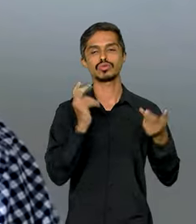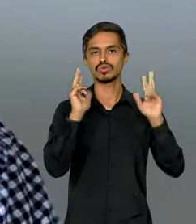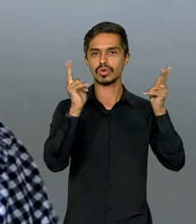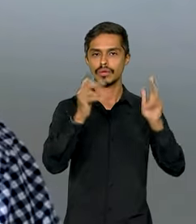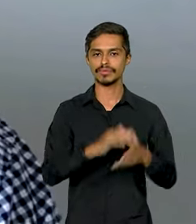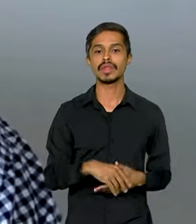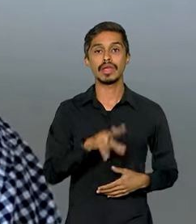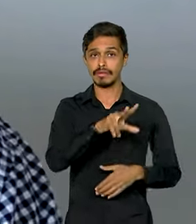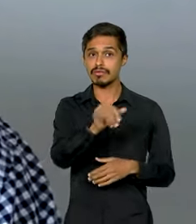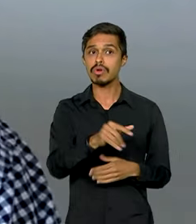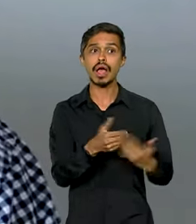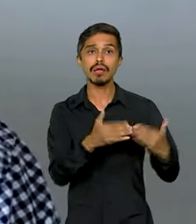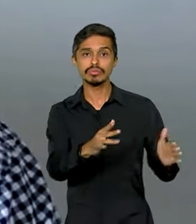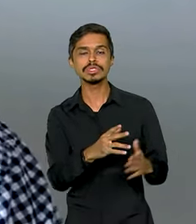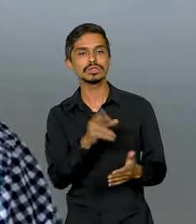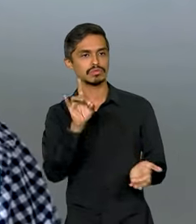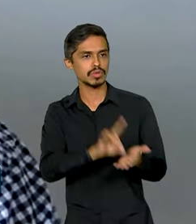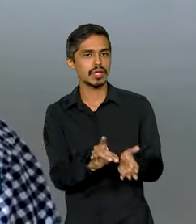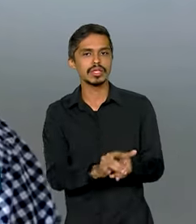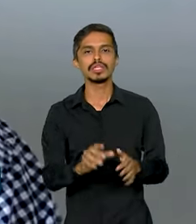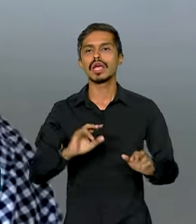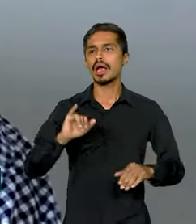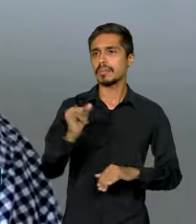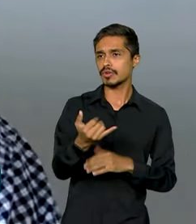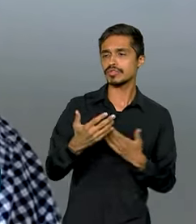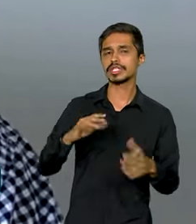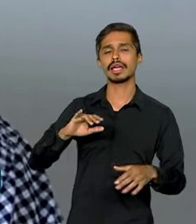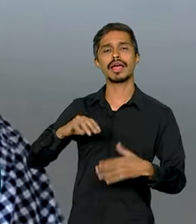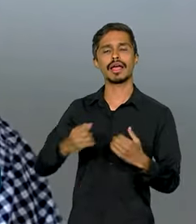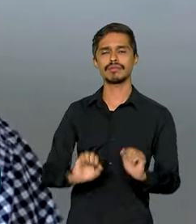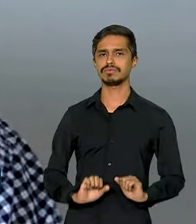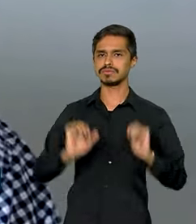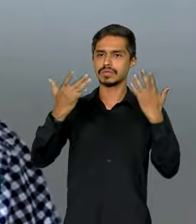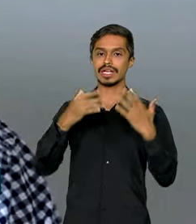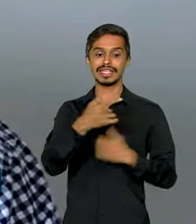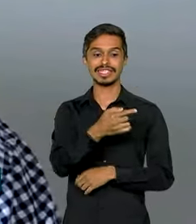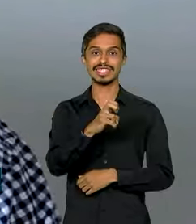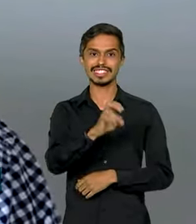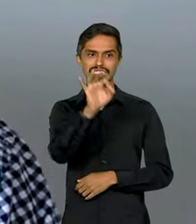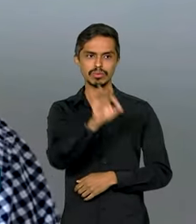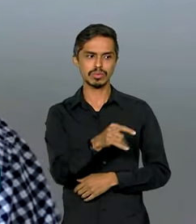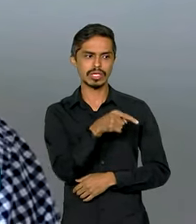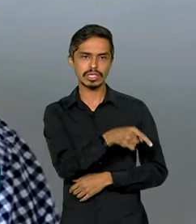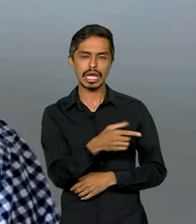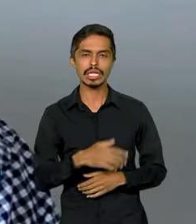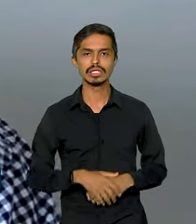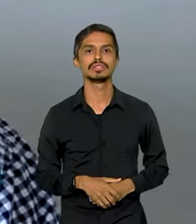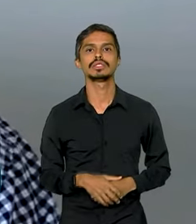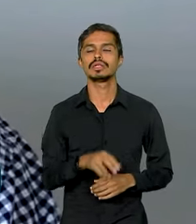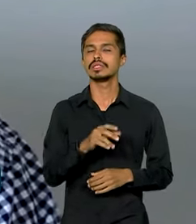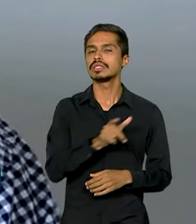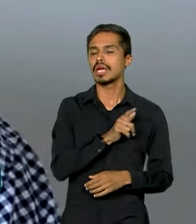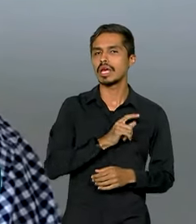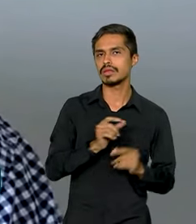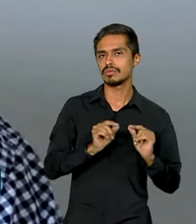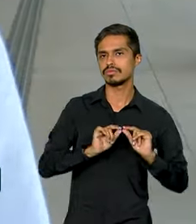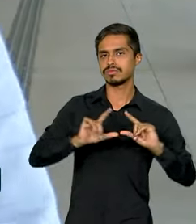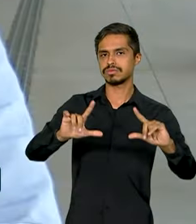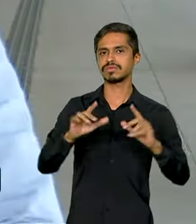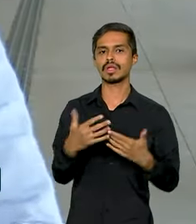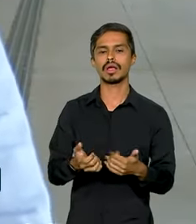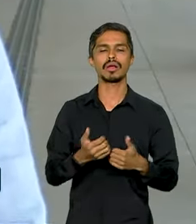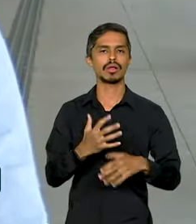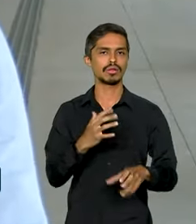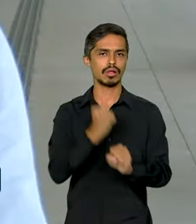abrir no carnaval para aproveitar a festa, e 75% desses que vão abrir pretendem ter uma melhora no faturamento.